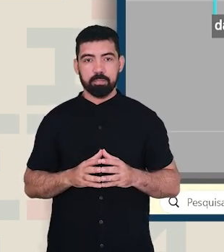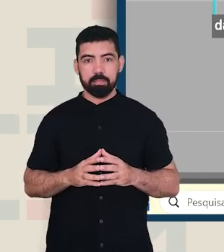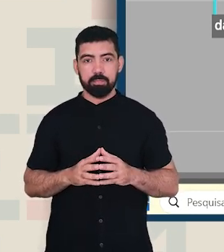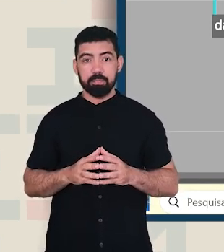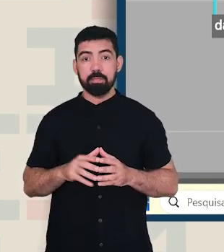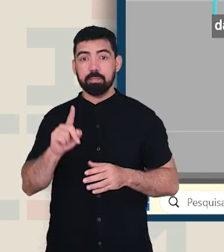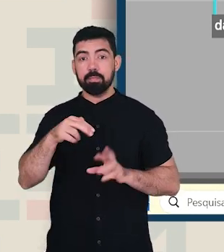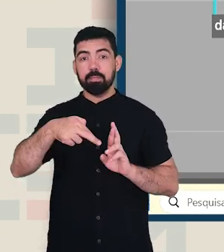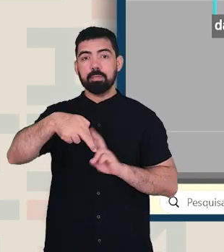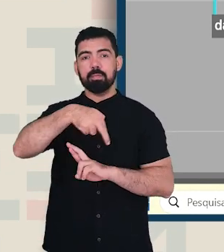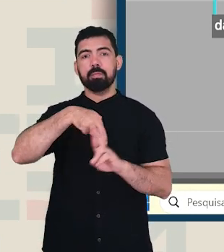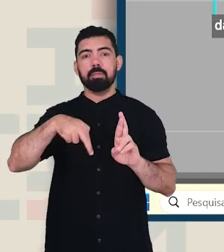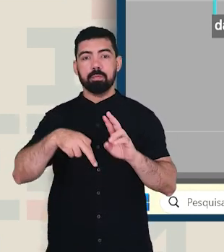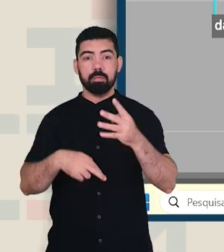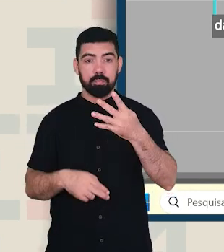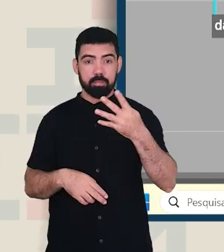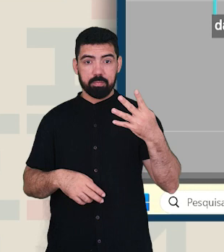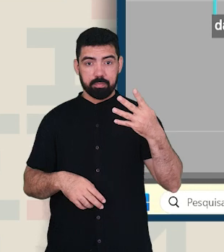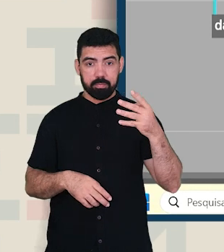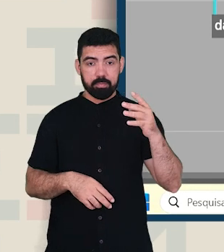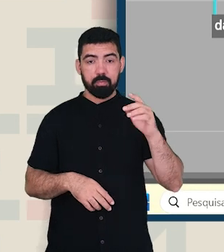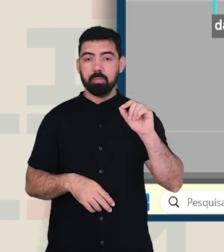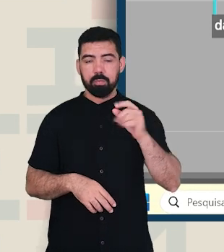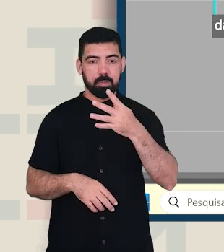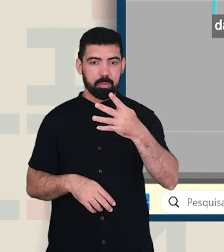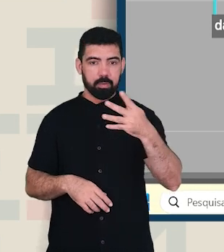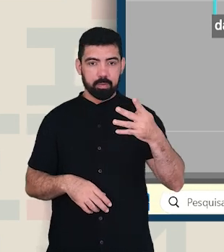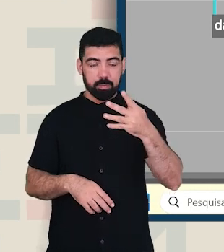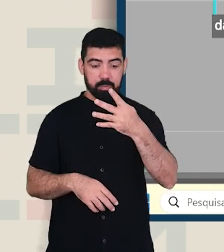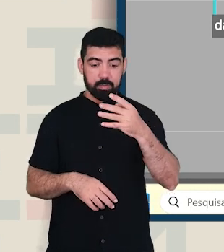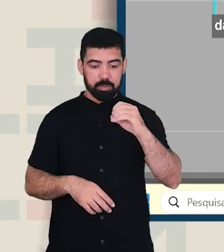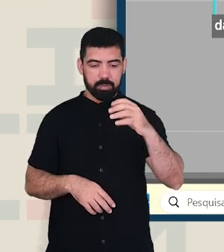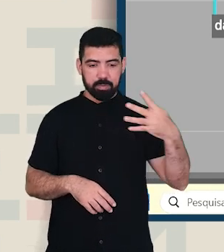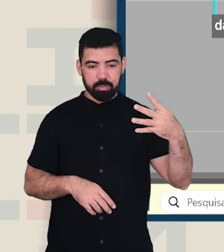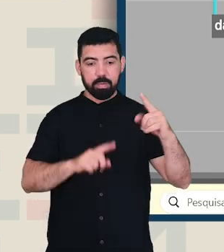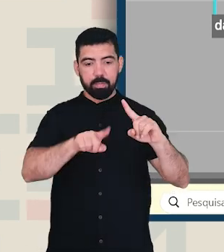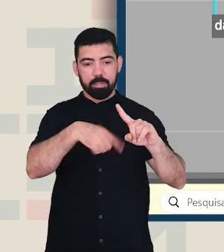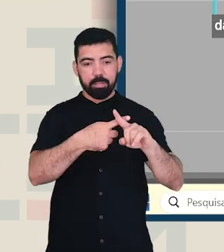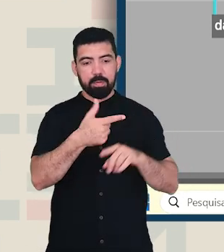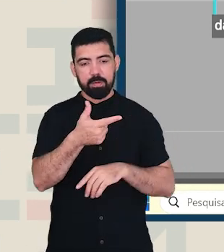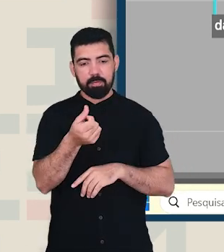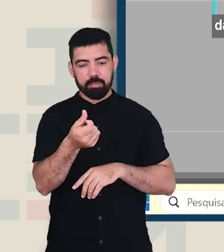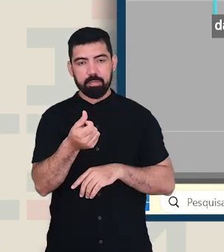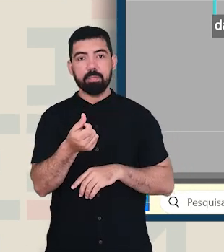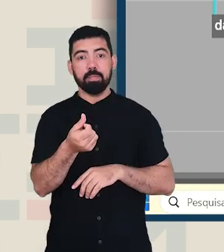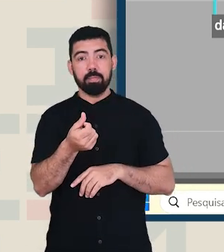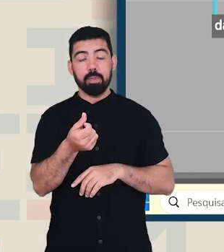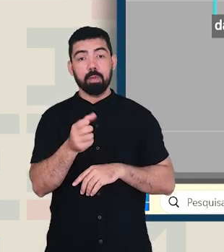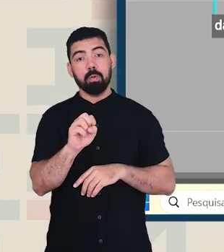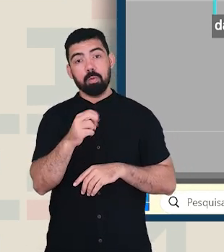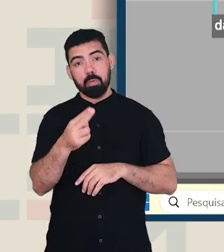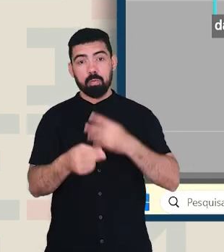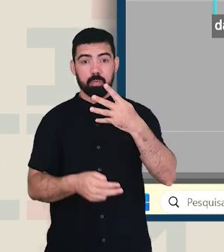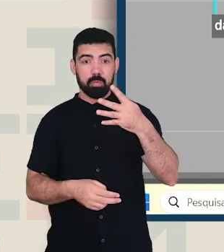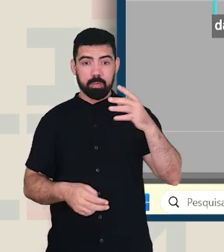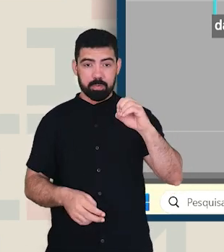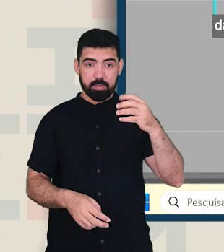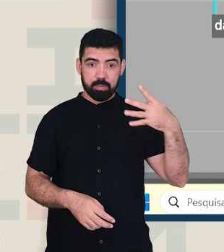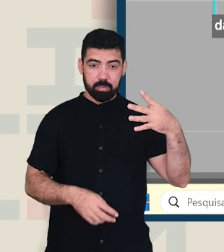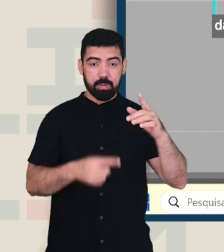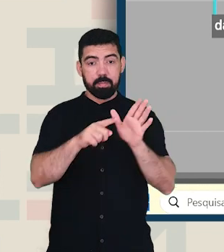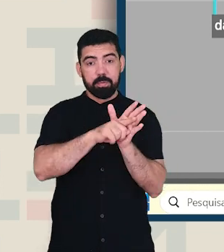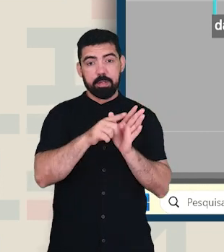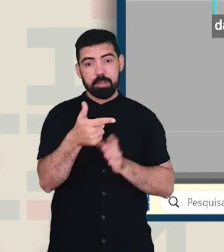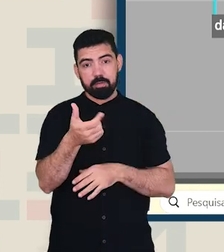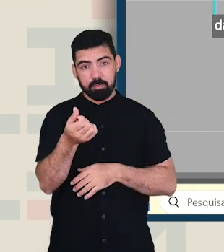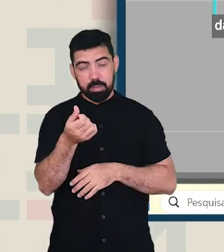Uma relação que é 404 mais 26, 404 menos 26. À medida que